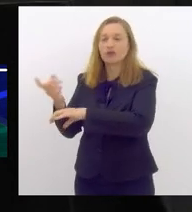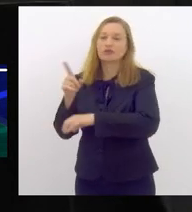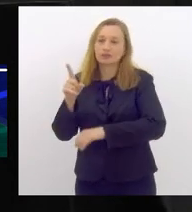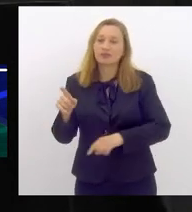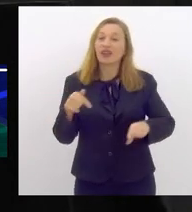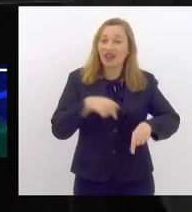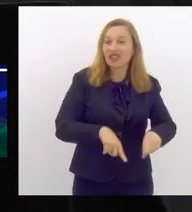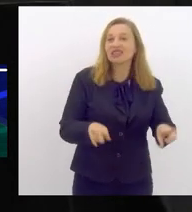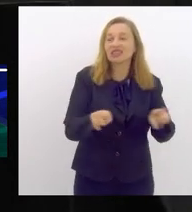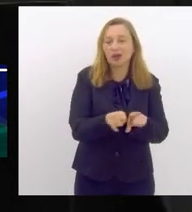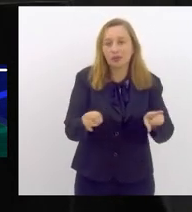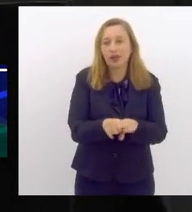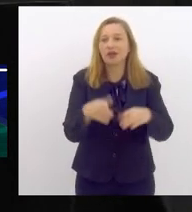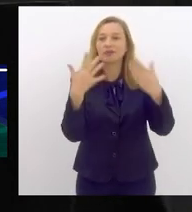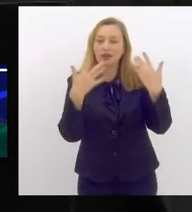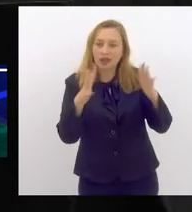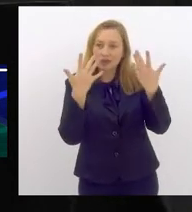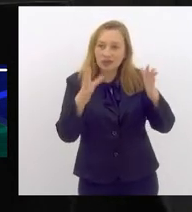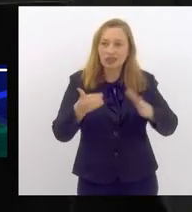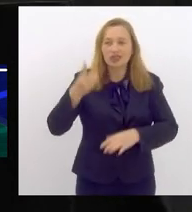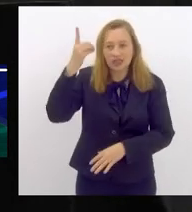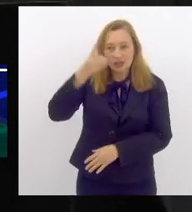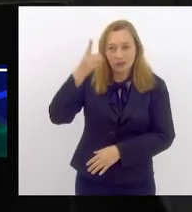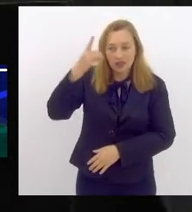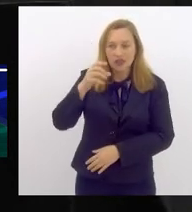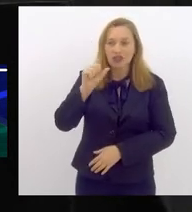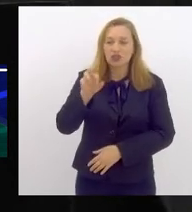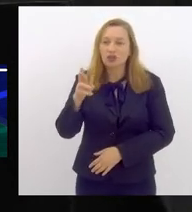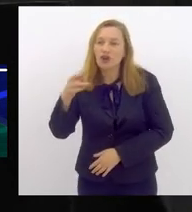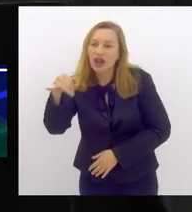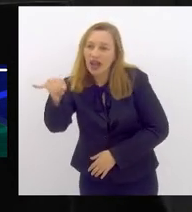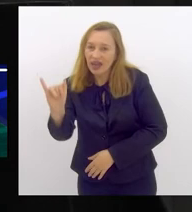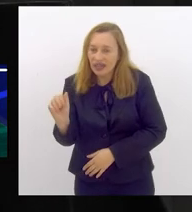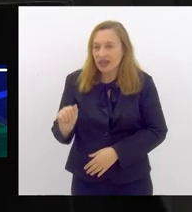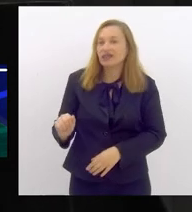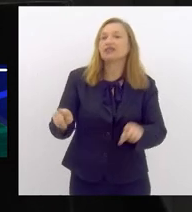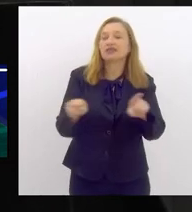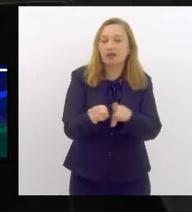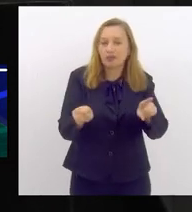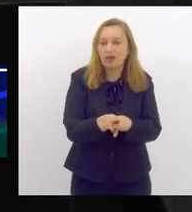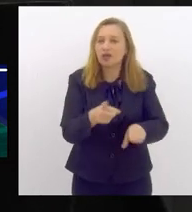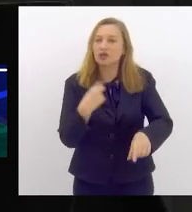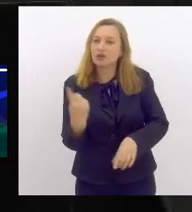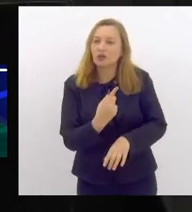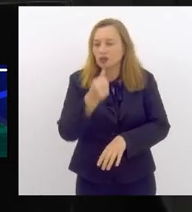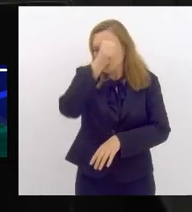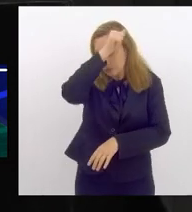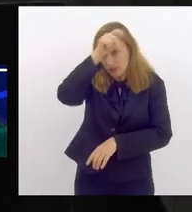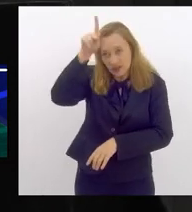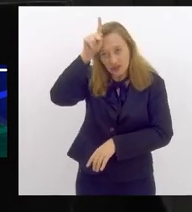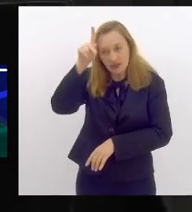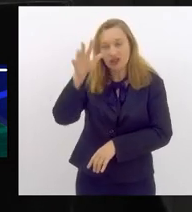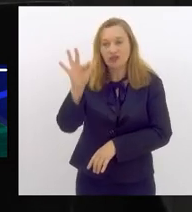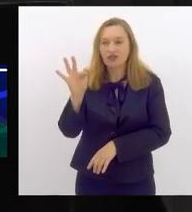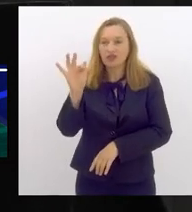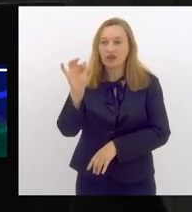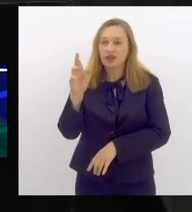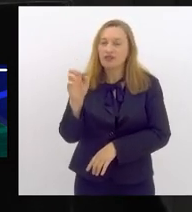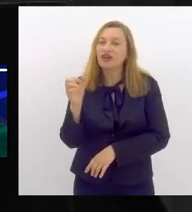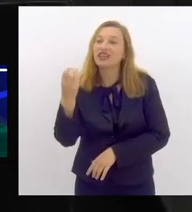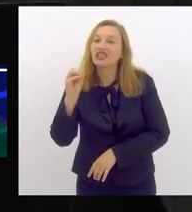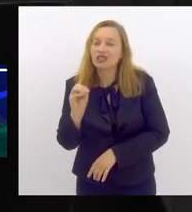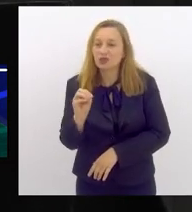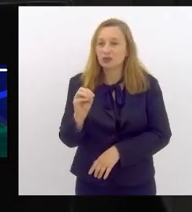aqui também parabenizar atuação da deputada Soraia Santos e também do nosso prefeito Fernando Jordão